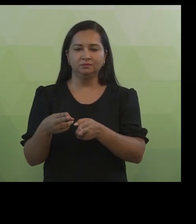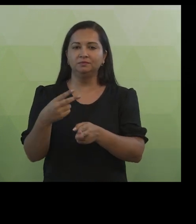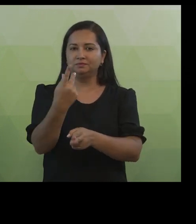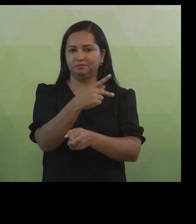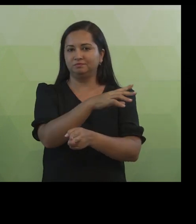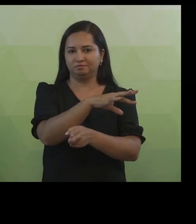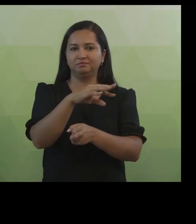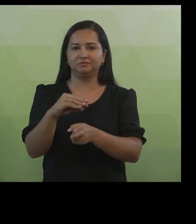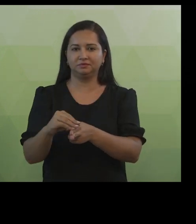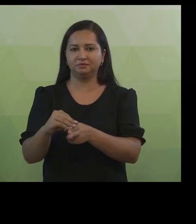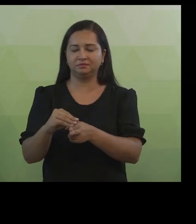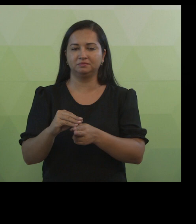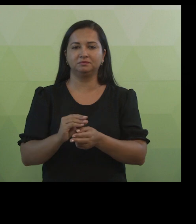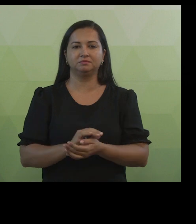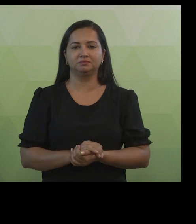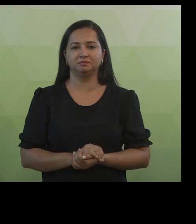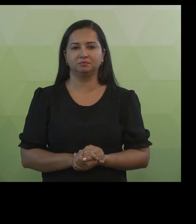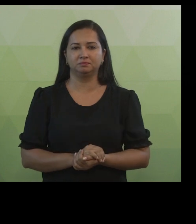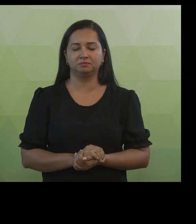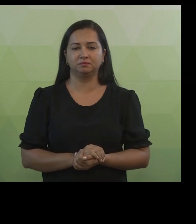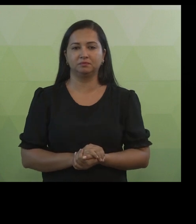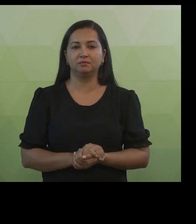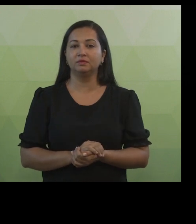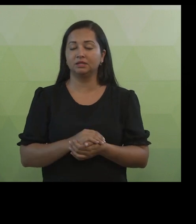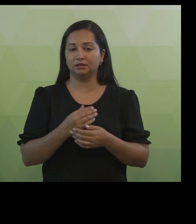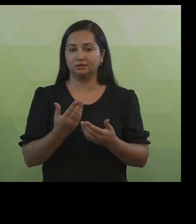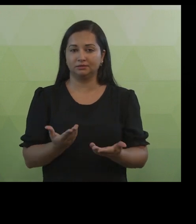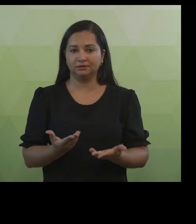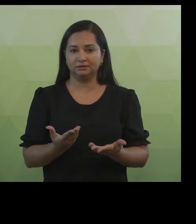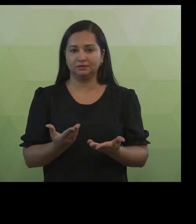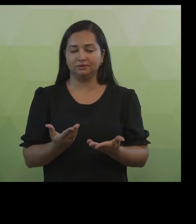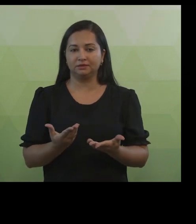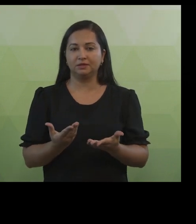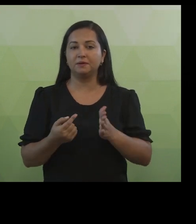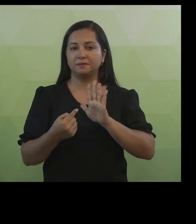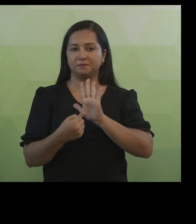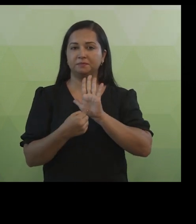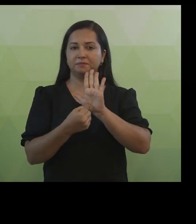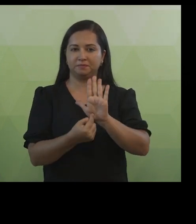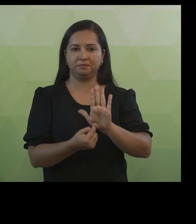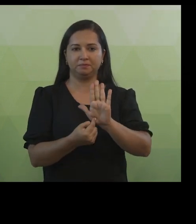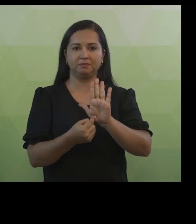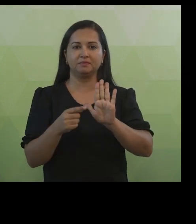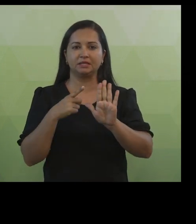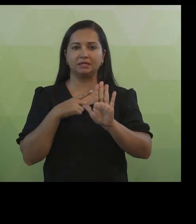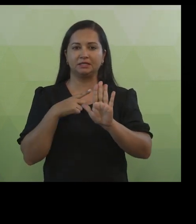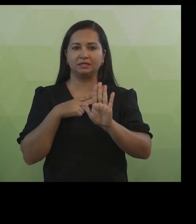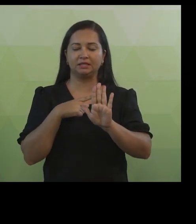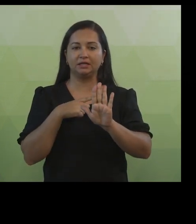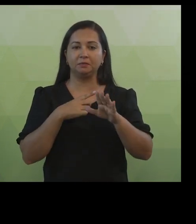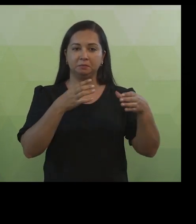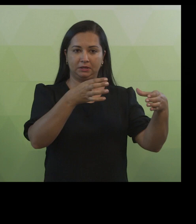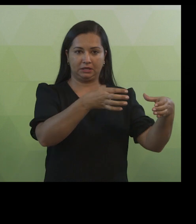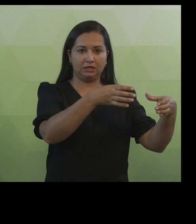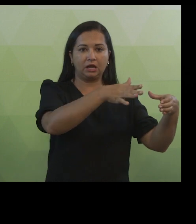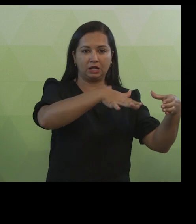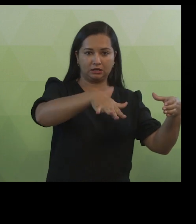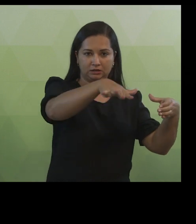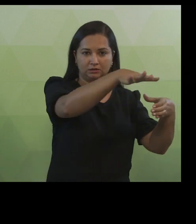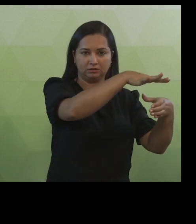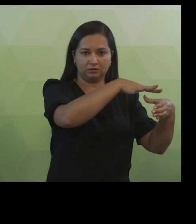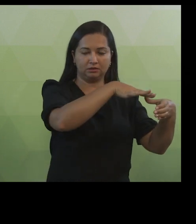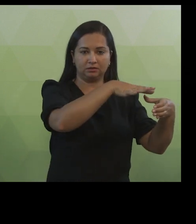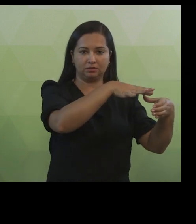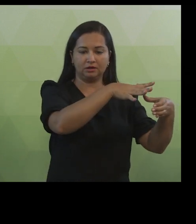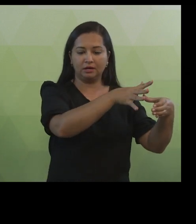classe pessoa. Esse mecanismo então sugere que podemos definir uma classe mais genérica